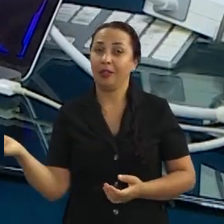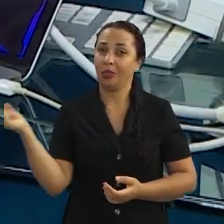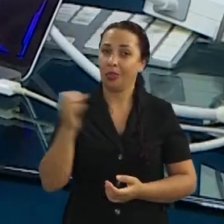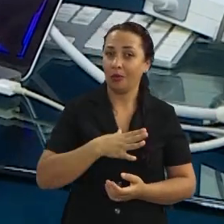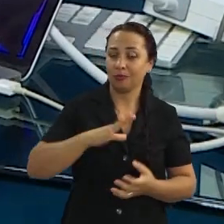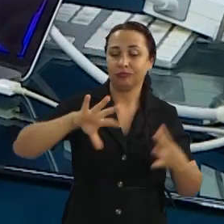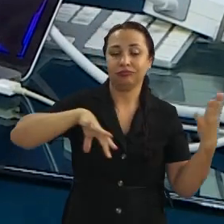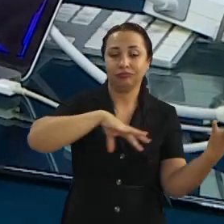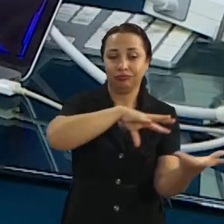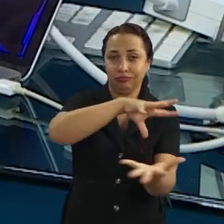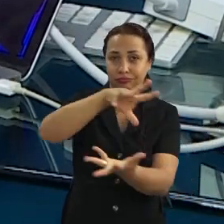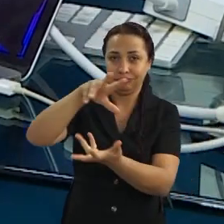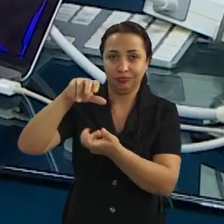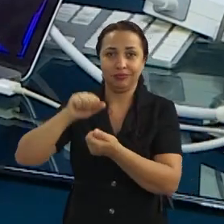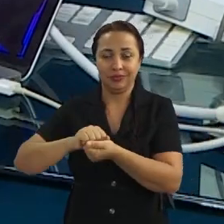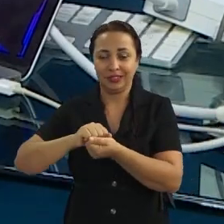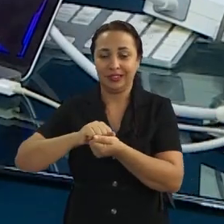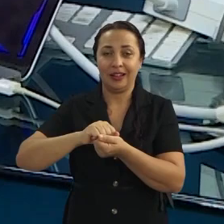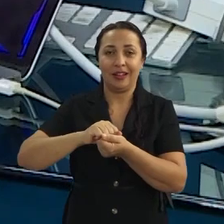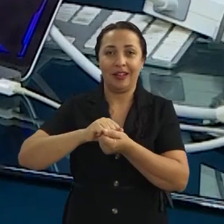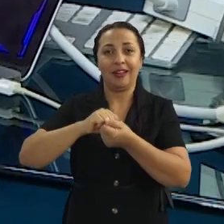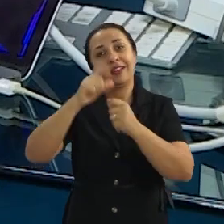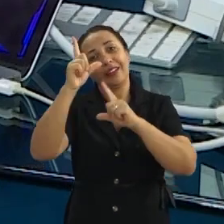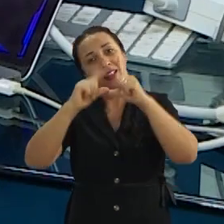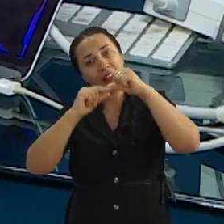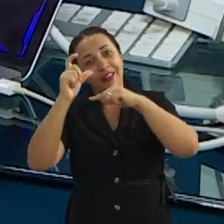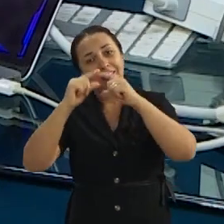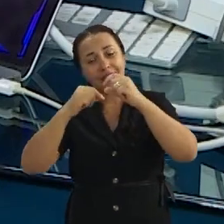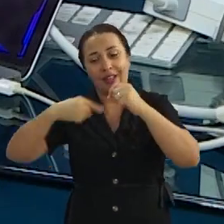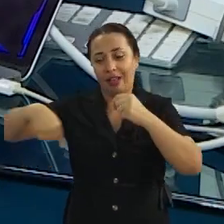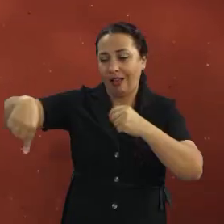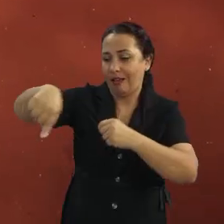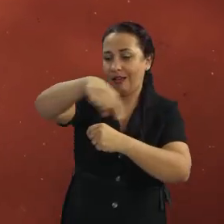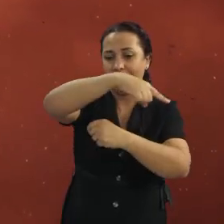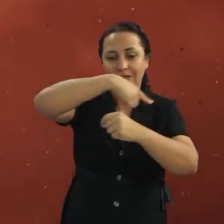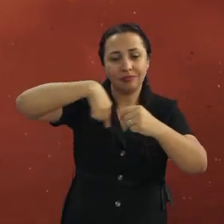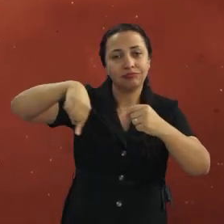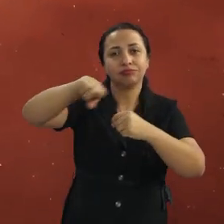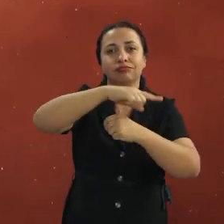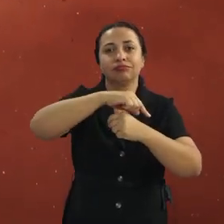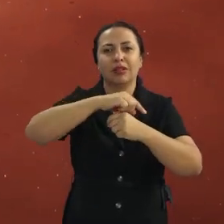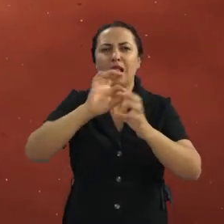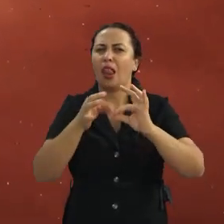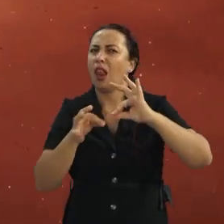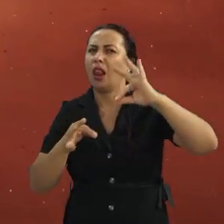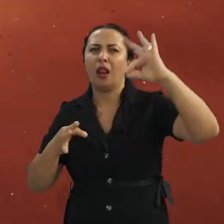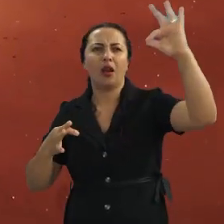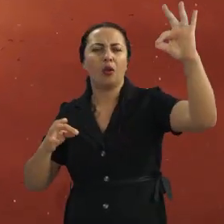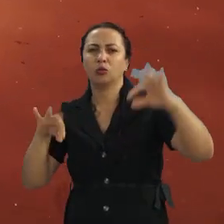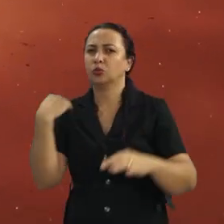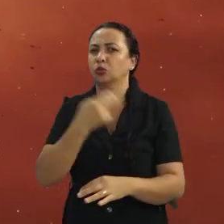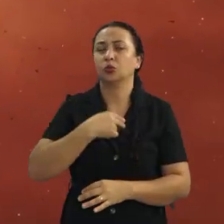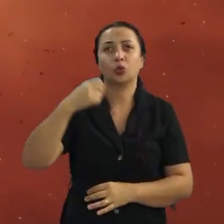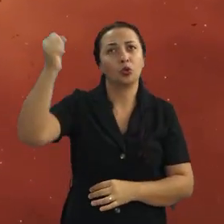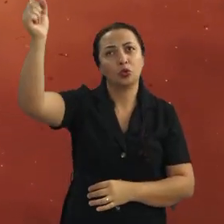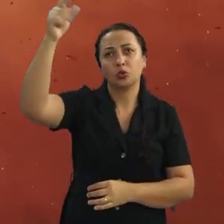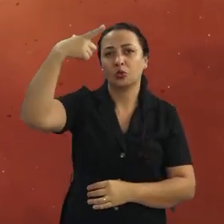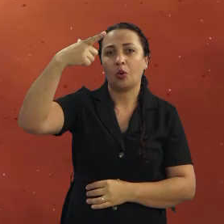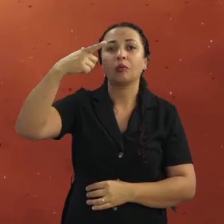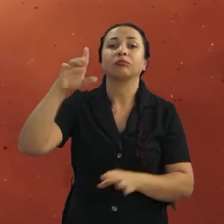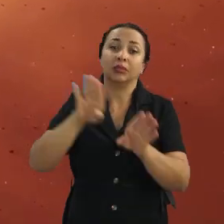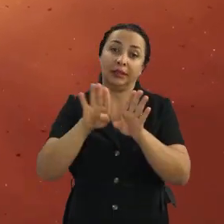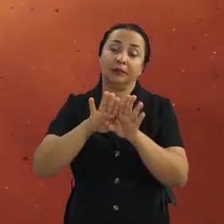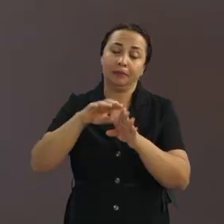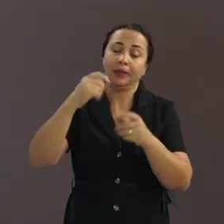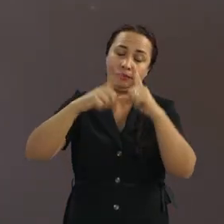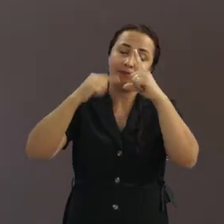dos novos planetas esses planetas estão orbitando estrelas muito longe longe do nosso sol né que é outra estrela